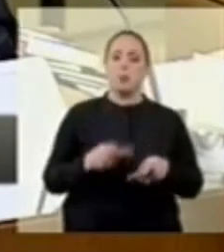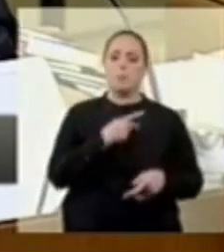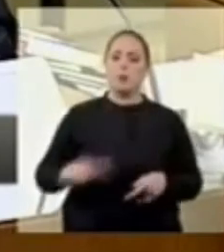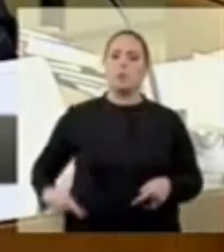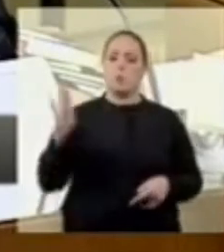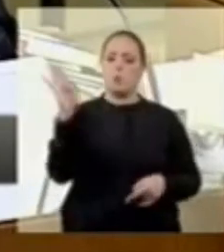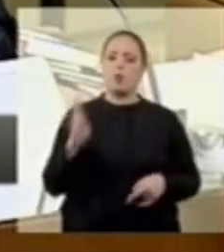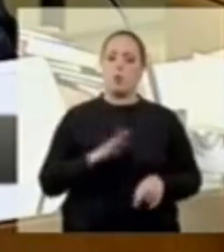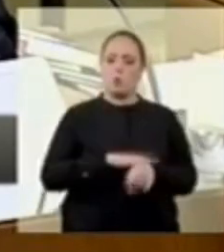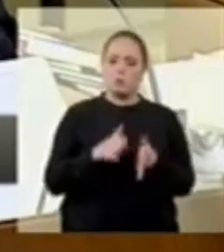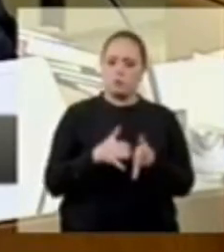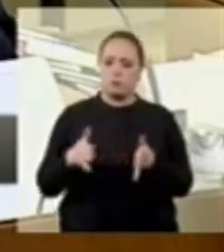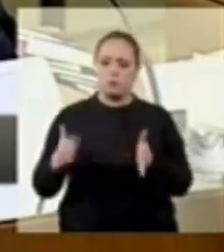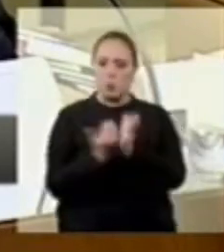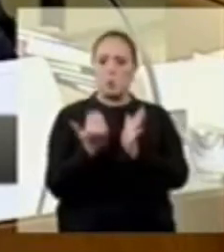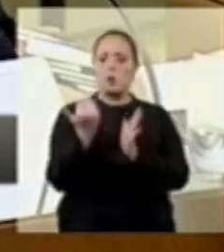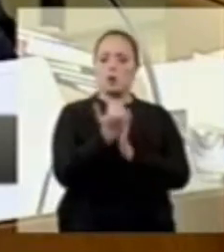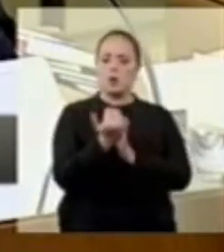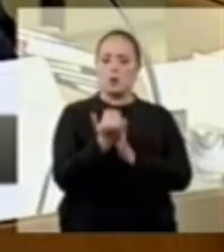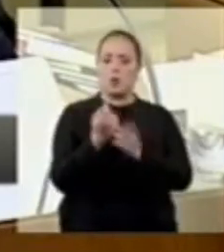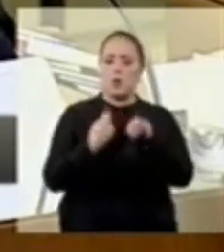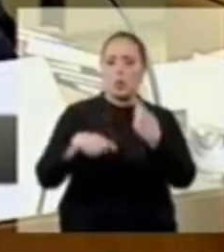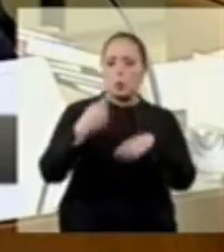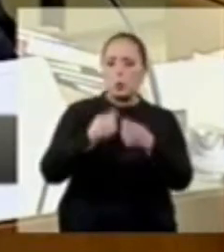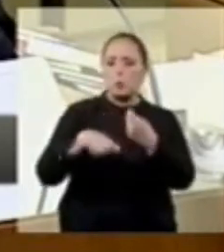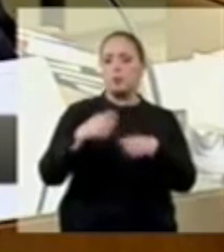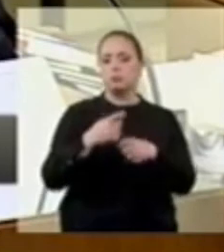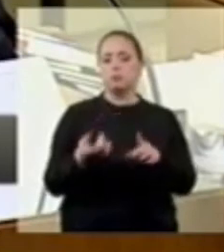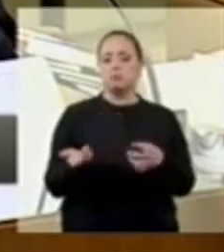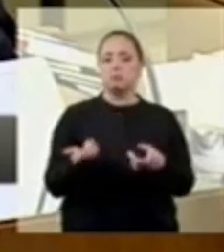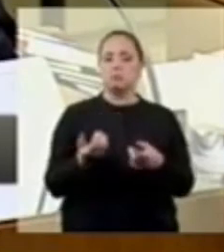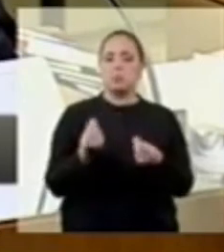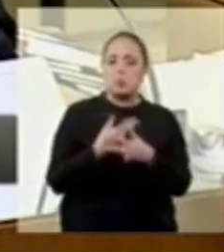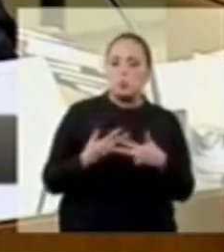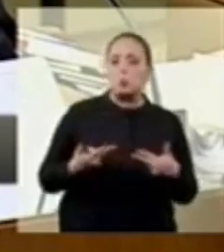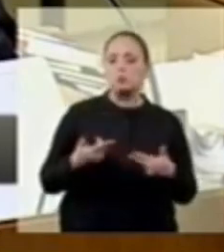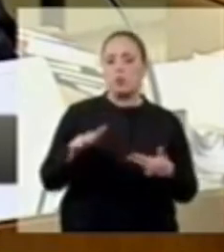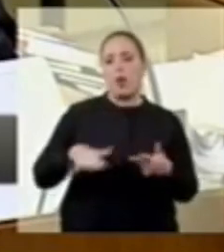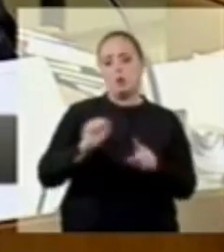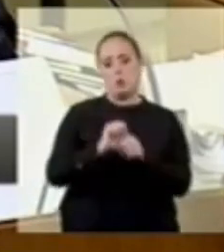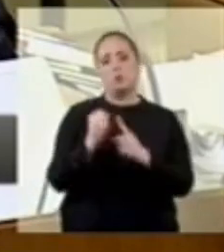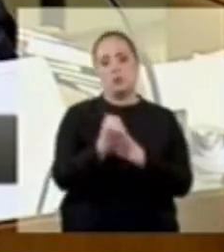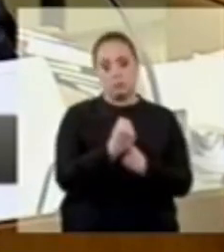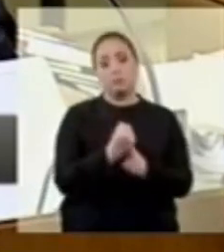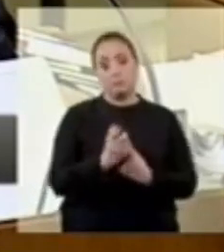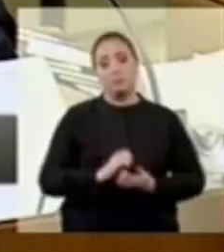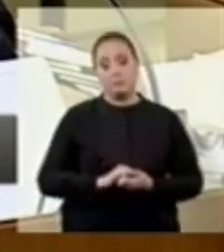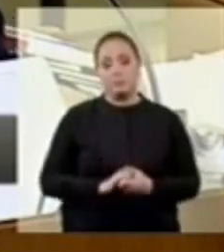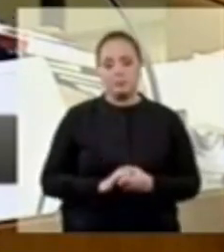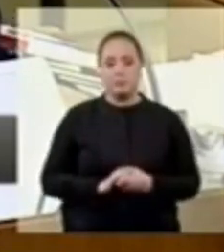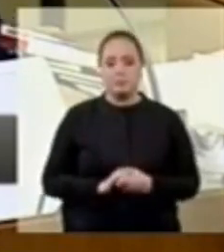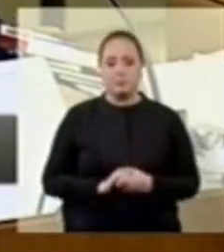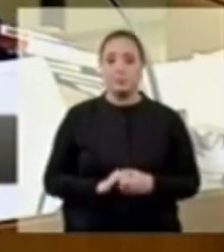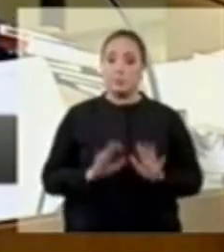relevante crescimento econômico de expressiva inclusão social não é no entanto